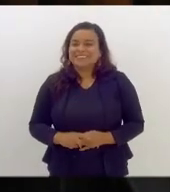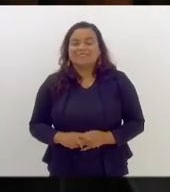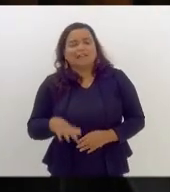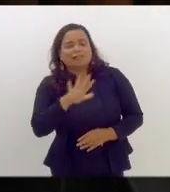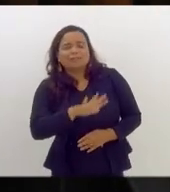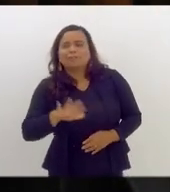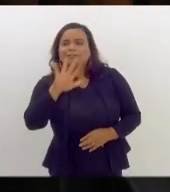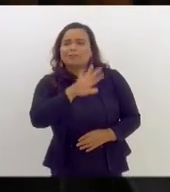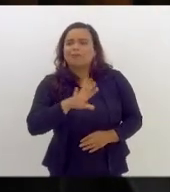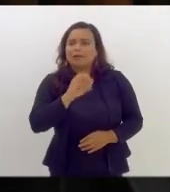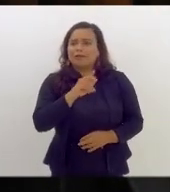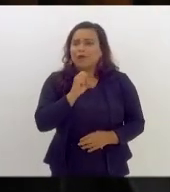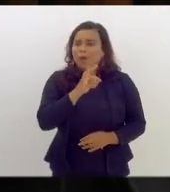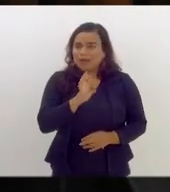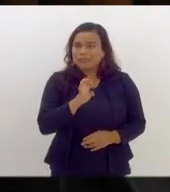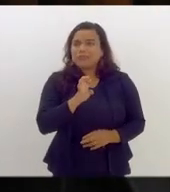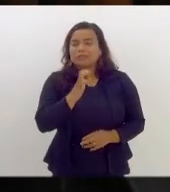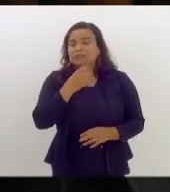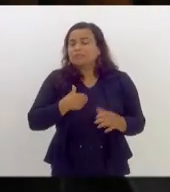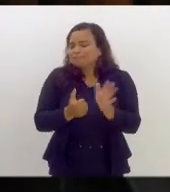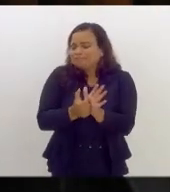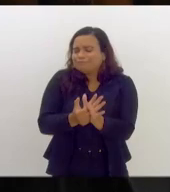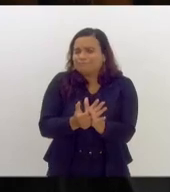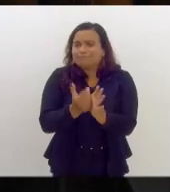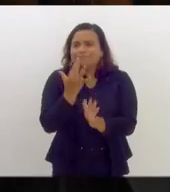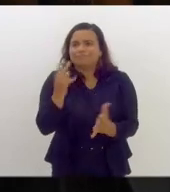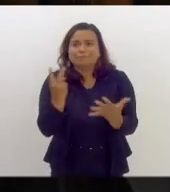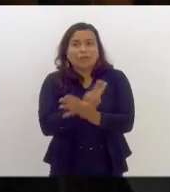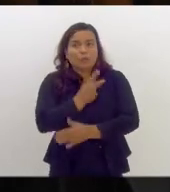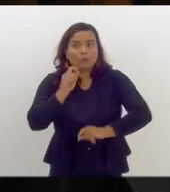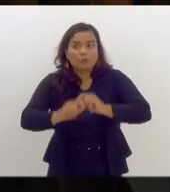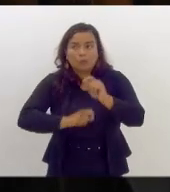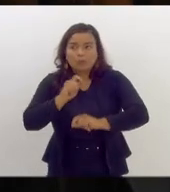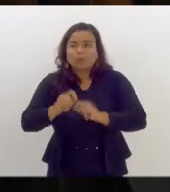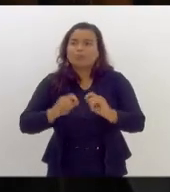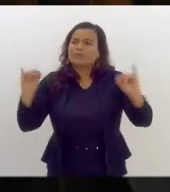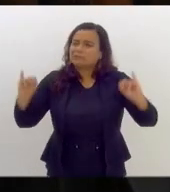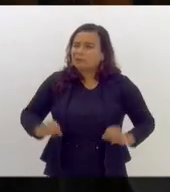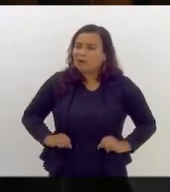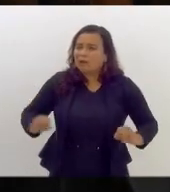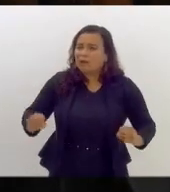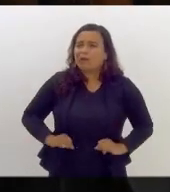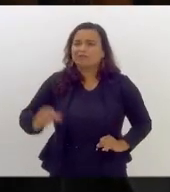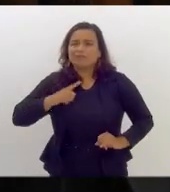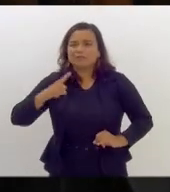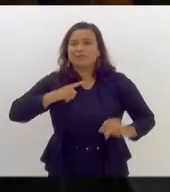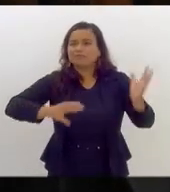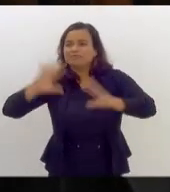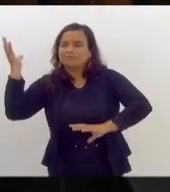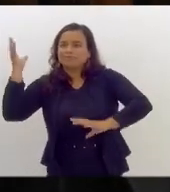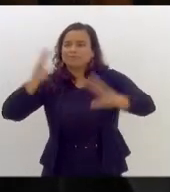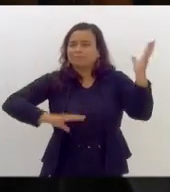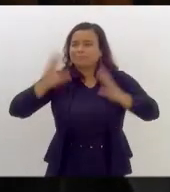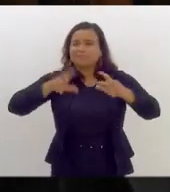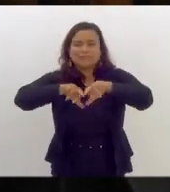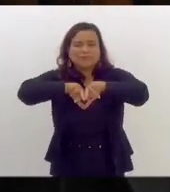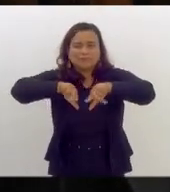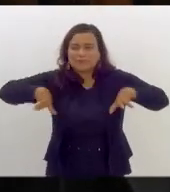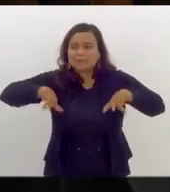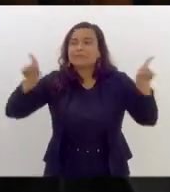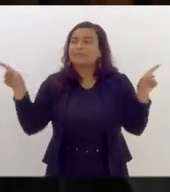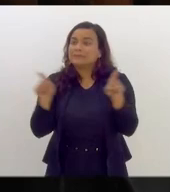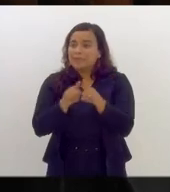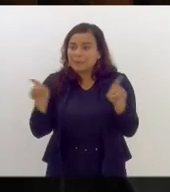Oeste que muita gente é castigada com intempéries e